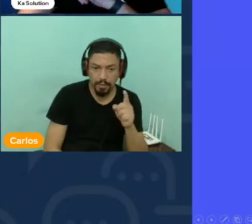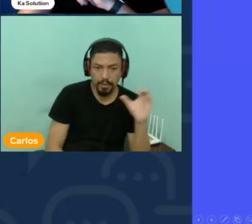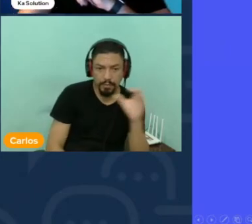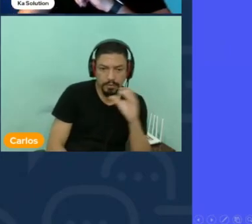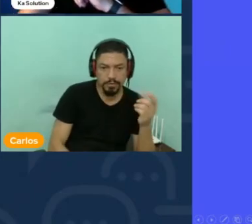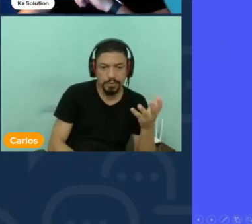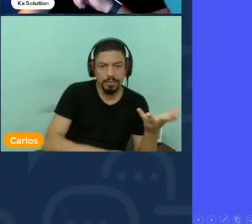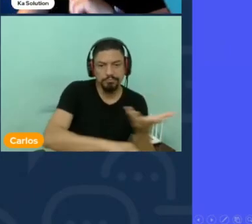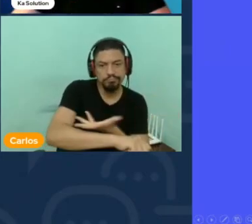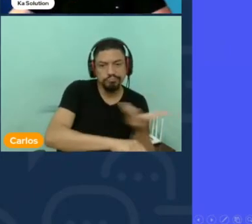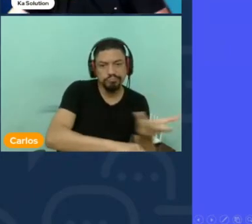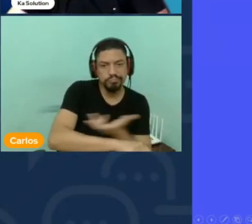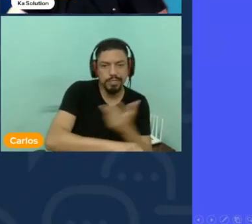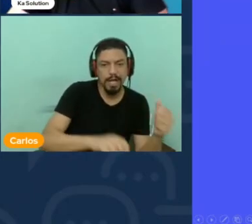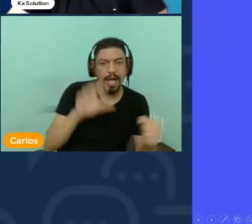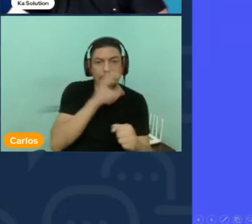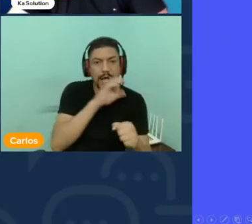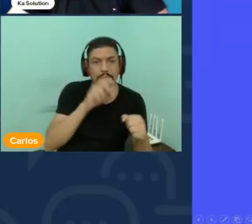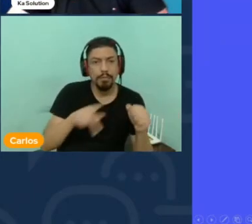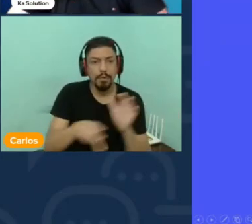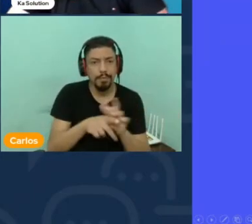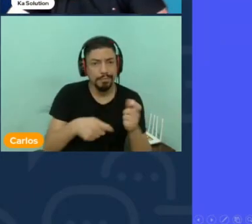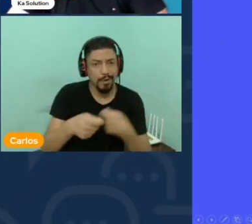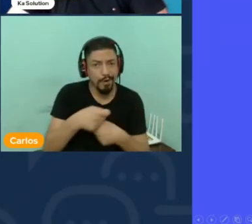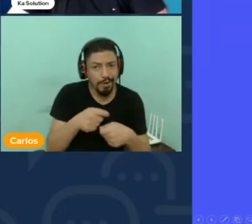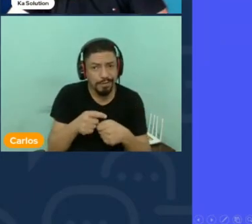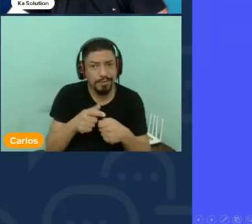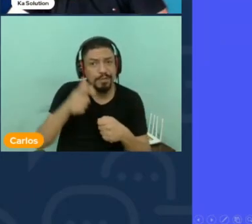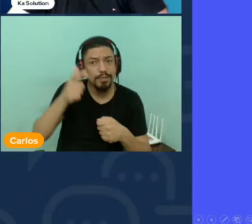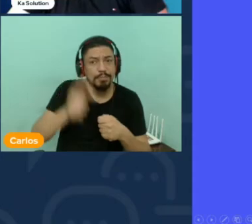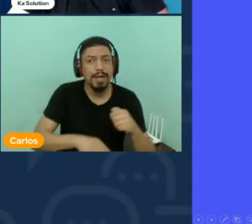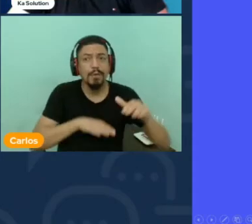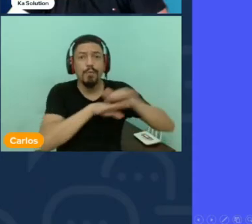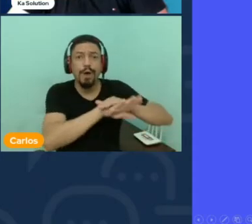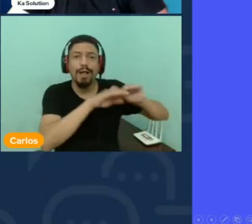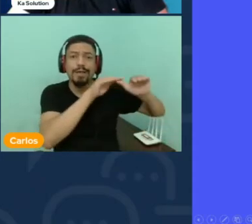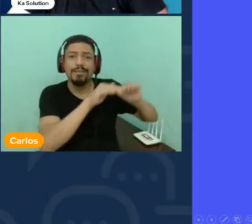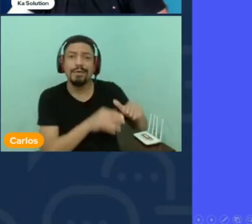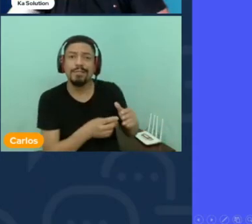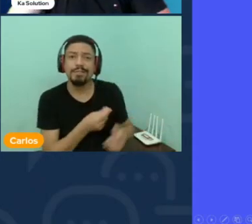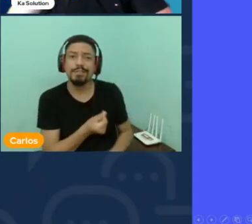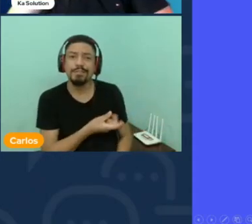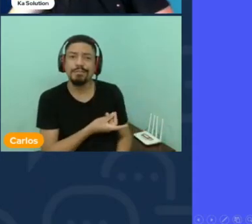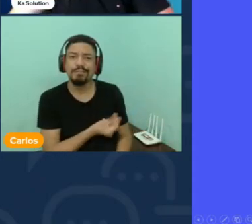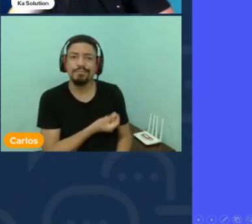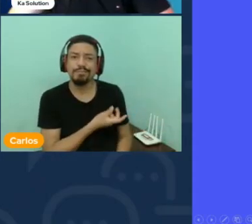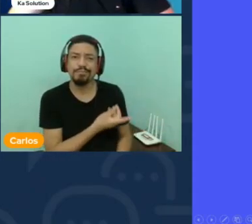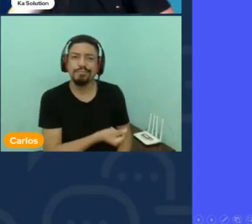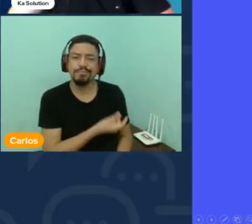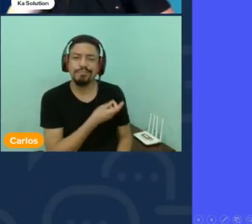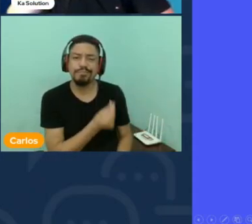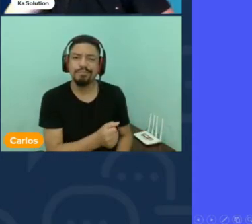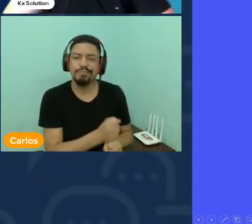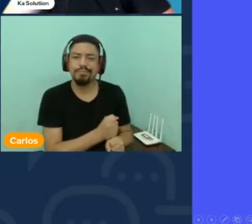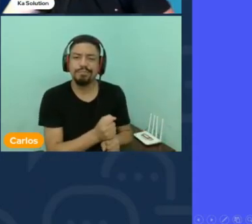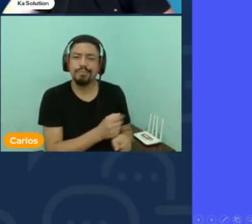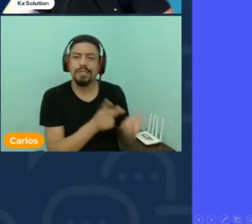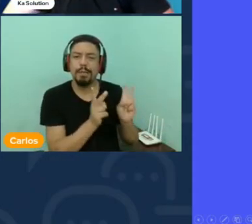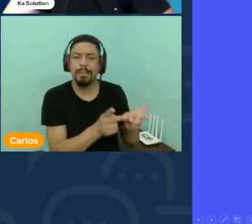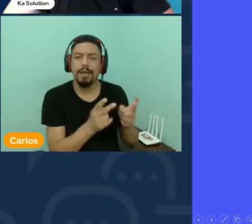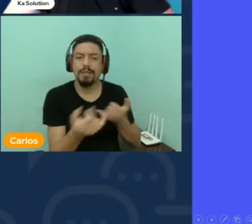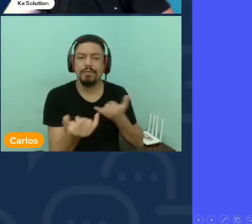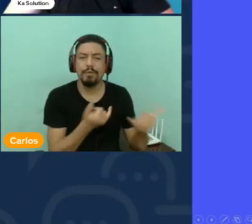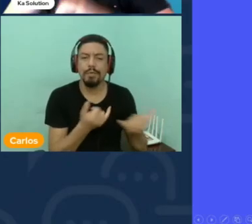velocidade, agilidade para o meu negócio. E arquivamento, né, de longo prazo, para manter aquelas informações